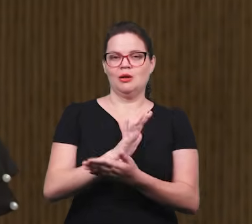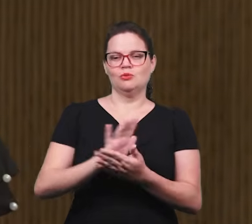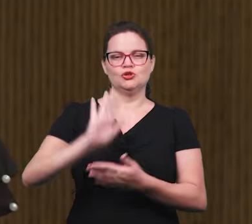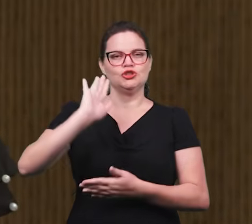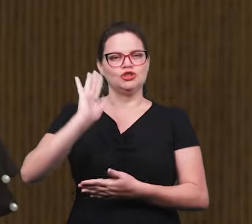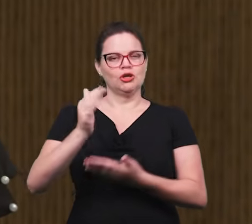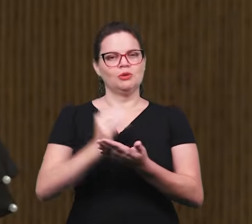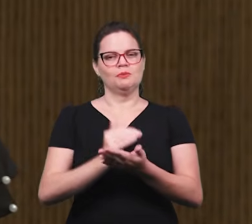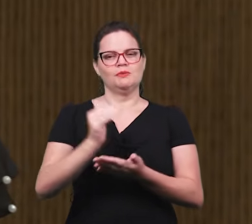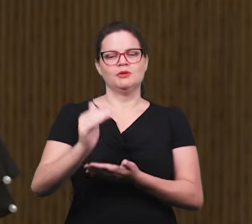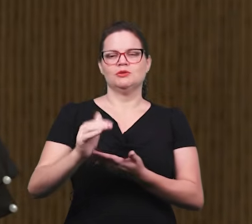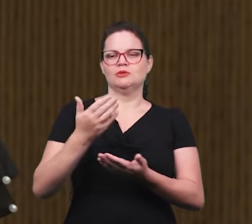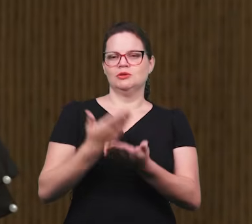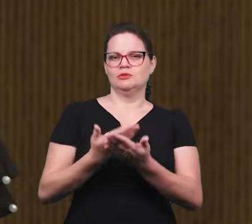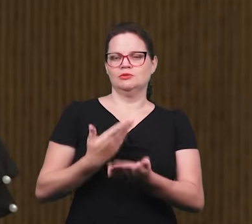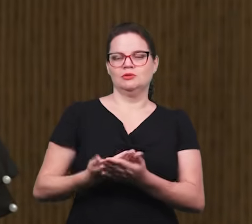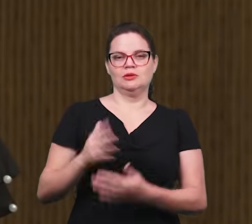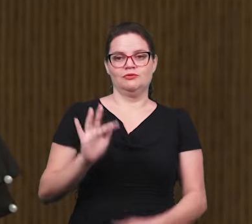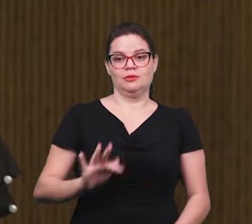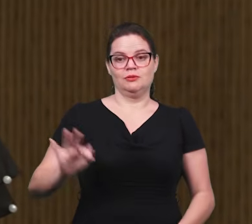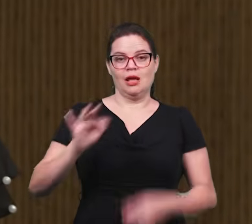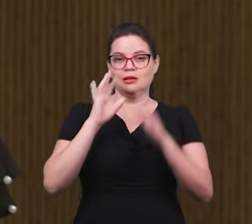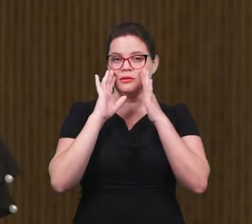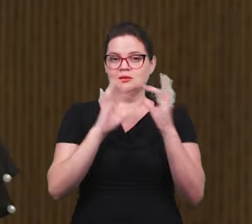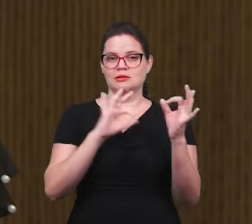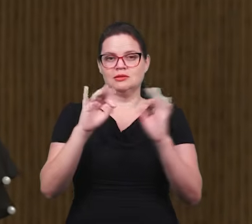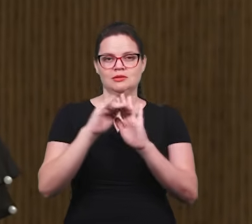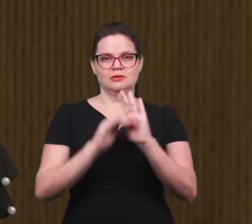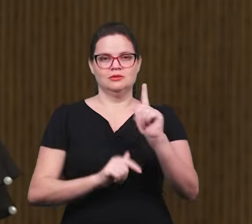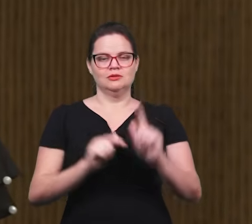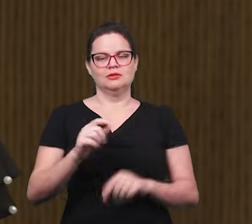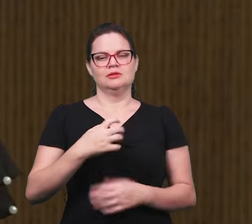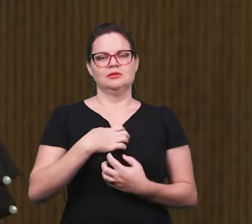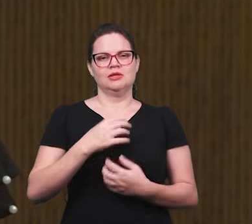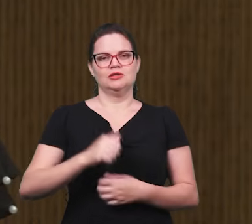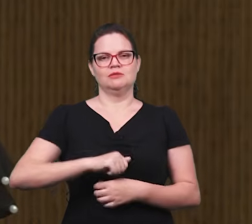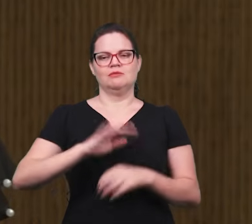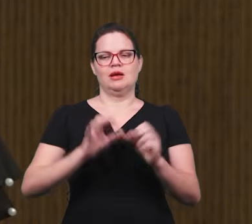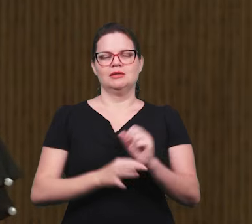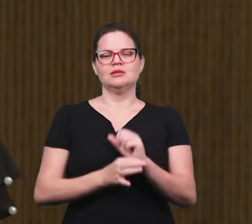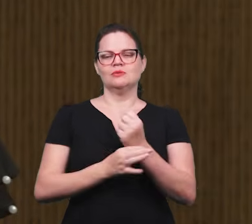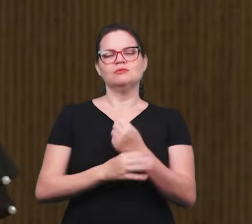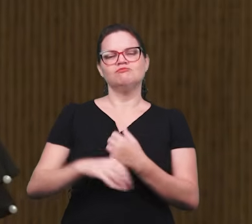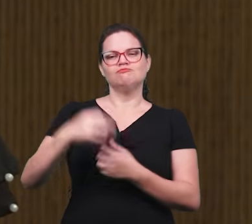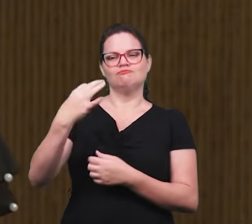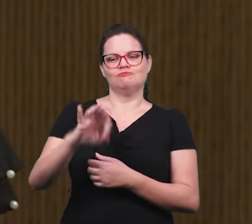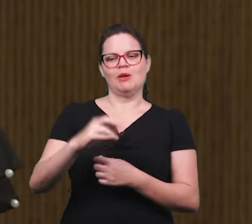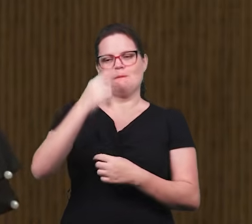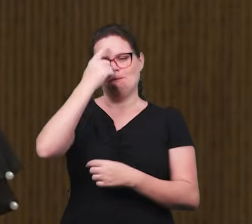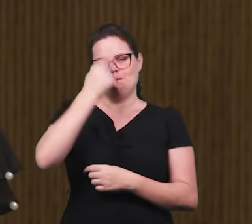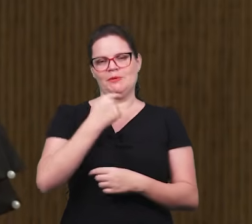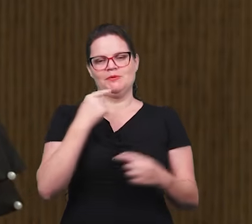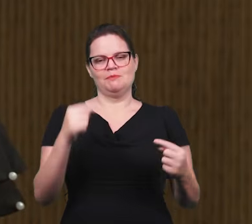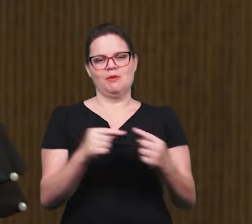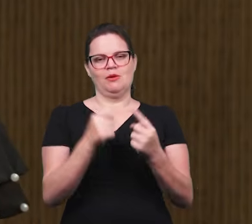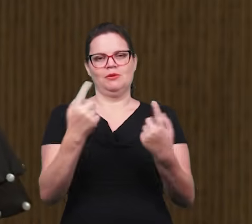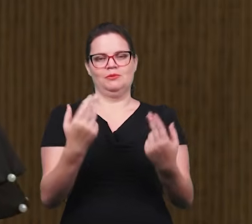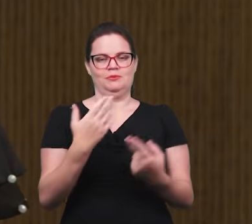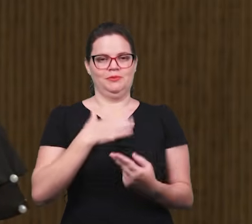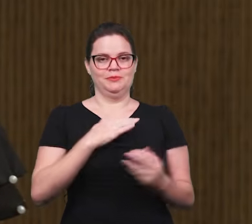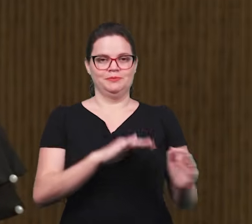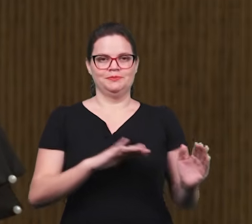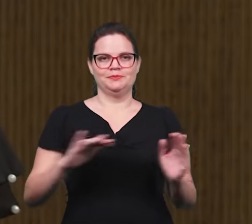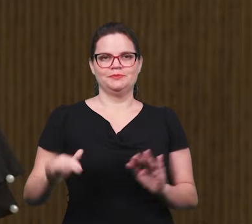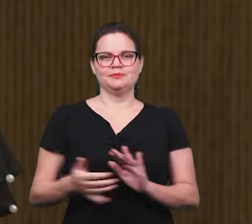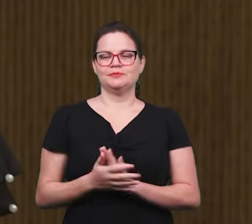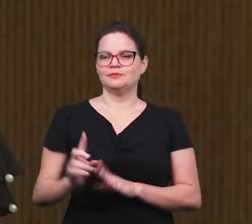algumas faculdades assistem o programa e têm mais segurança de que é aquilo que eles querem fazer mesmo. Muito bom. E hoje nós continuamos falando